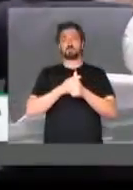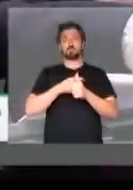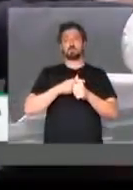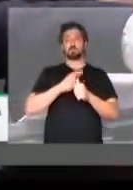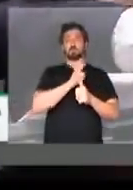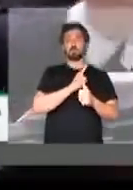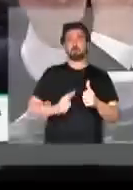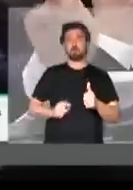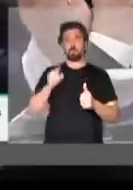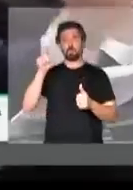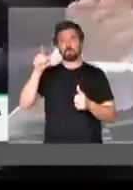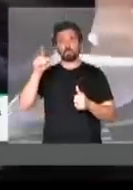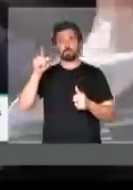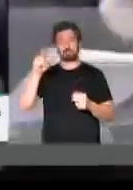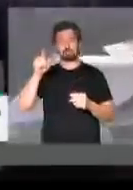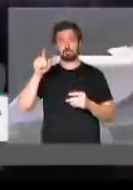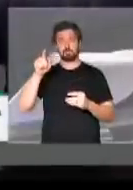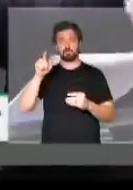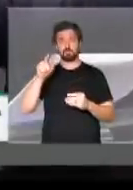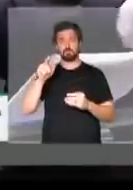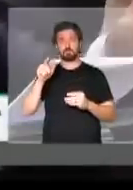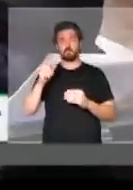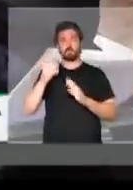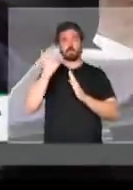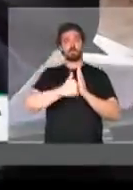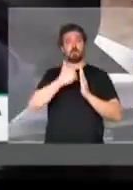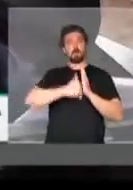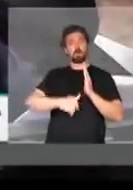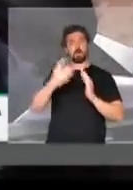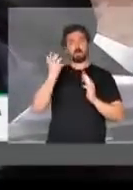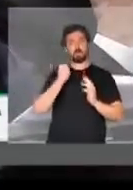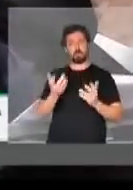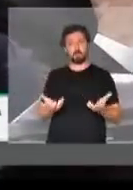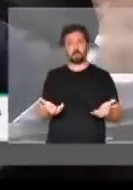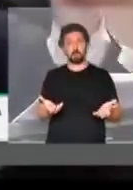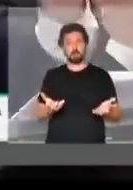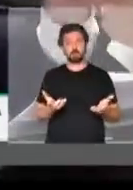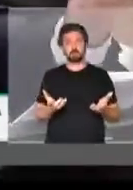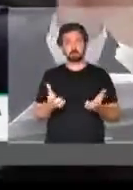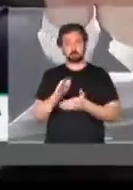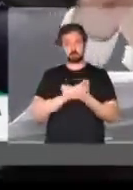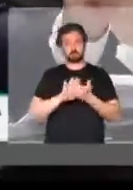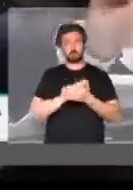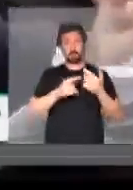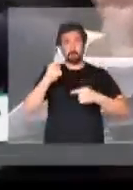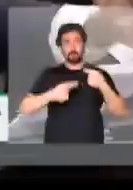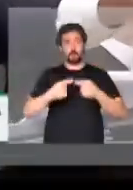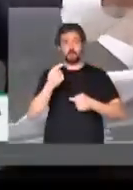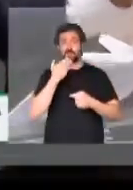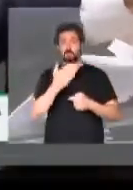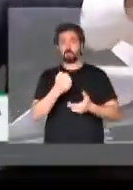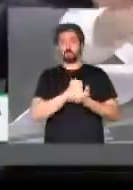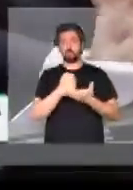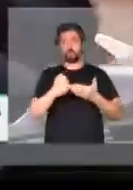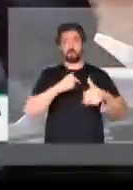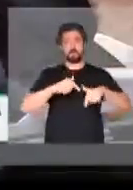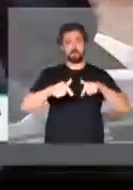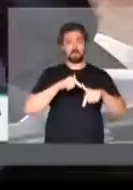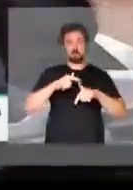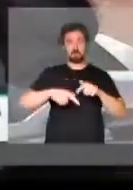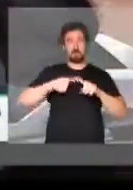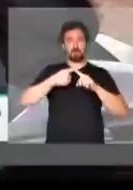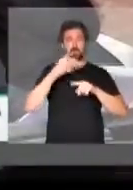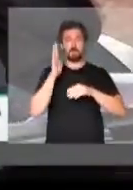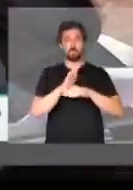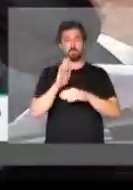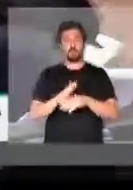devedoras do Estado, empresas devedoras do Estado recebendo isenção fiscal? Sem nenhuma política de geração de emprego como contrapartida,